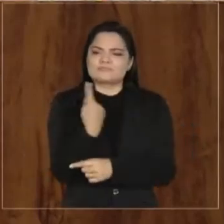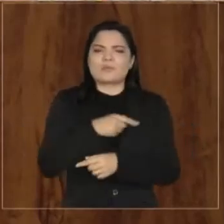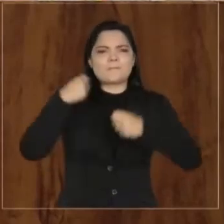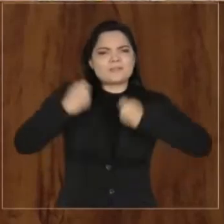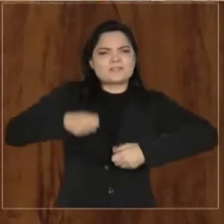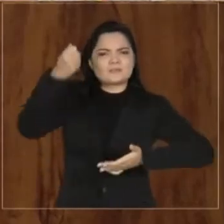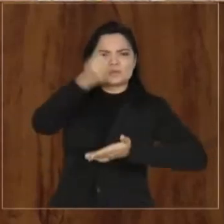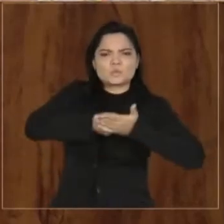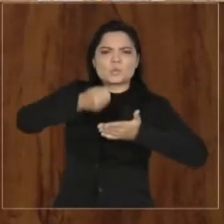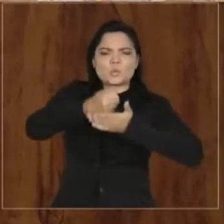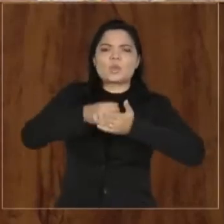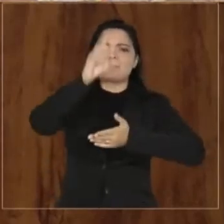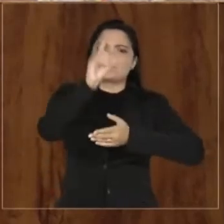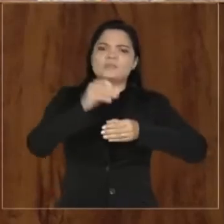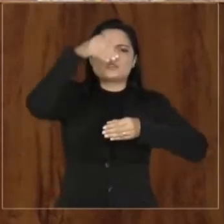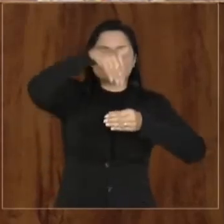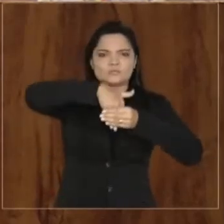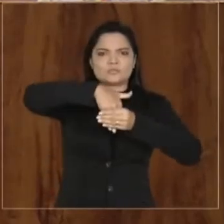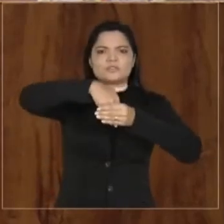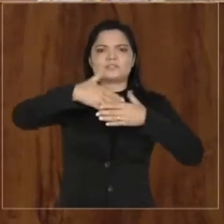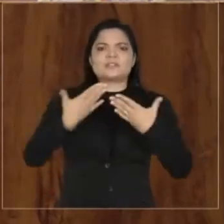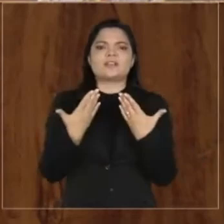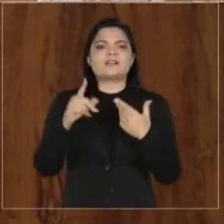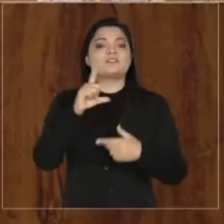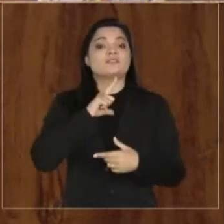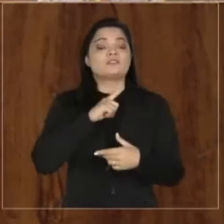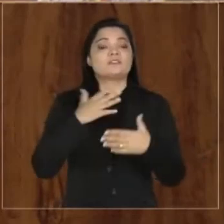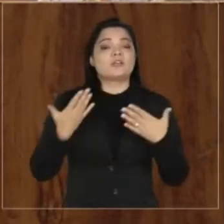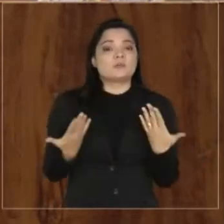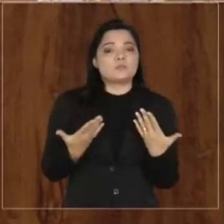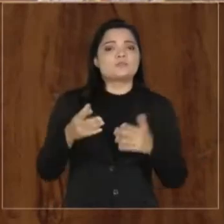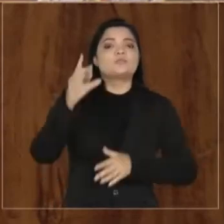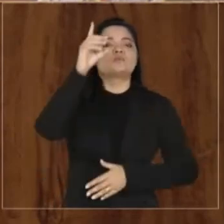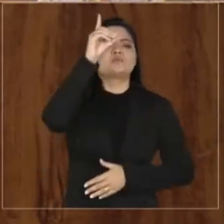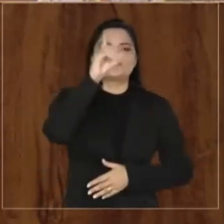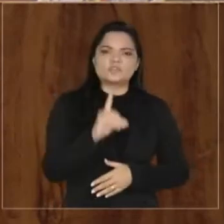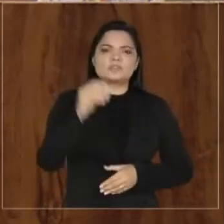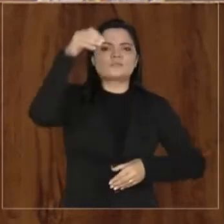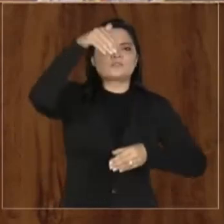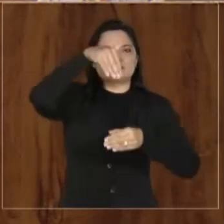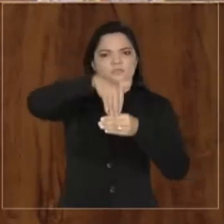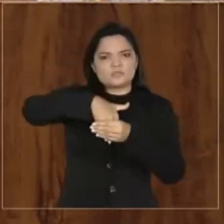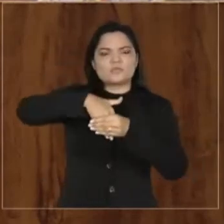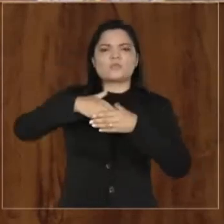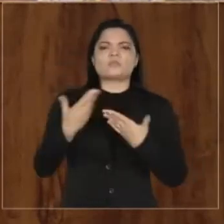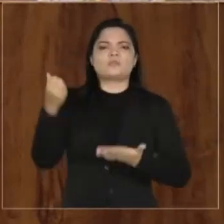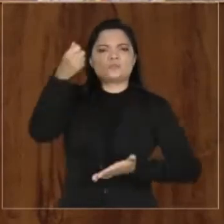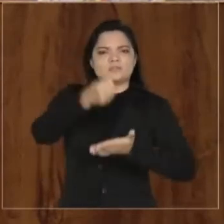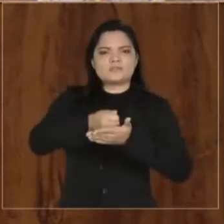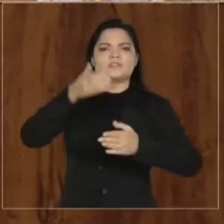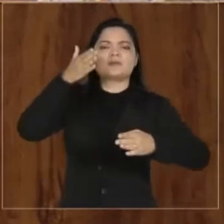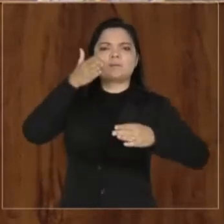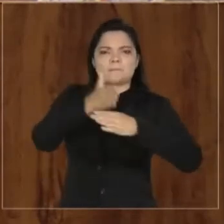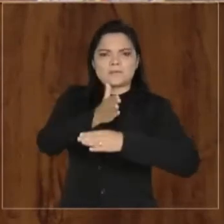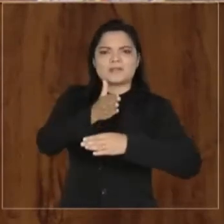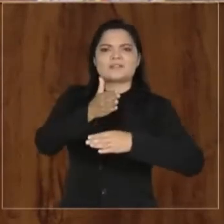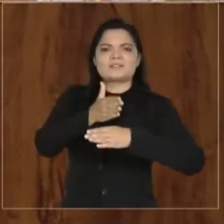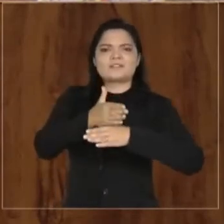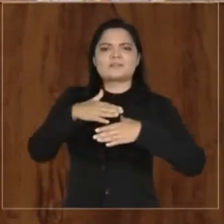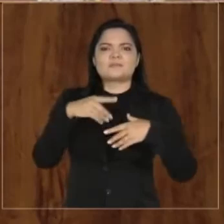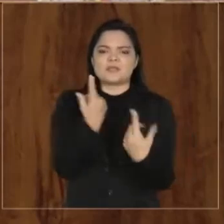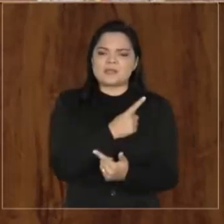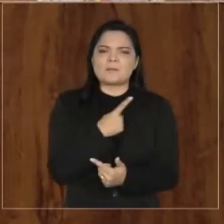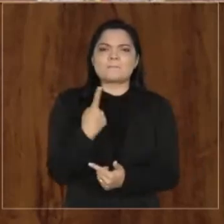de lutar pelo direito de votar e tivemos, então, o direito de votar, o dever de participar para